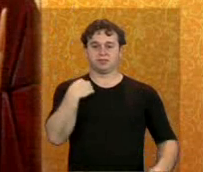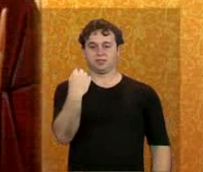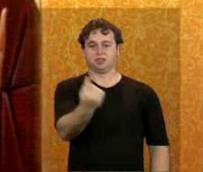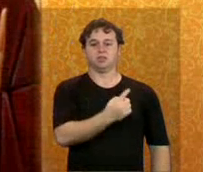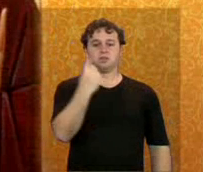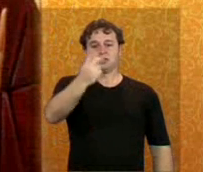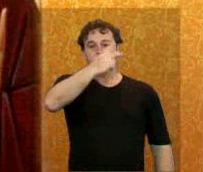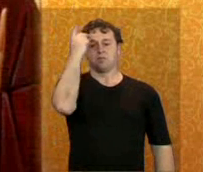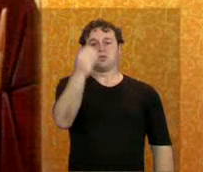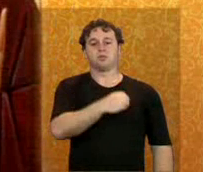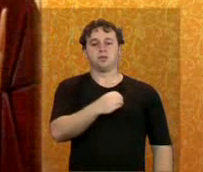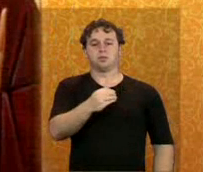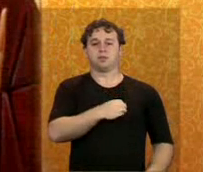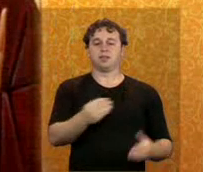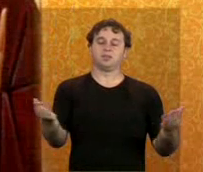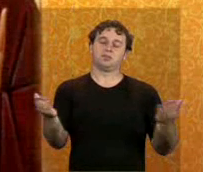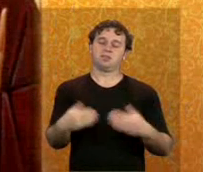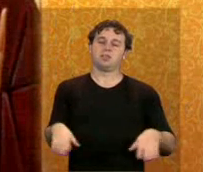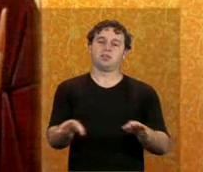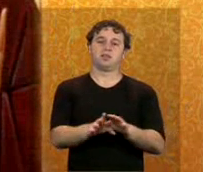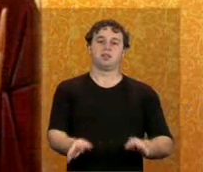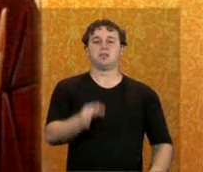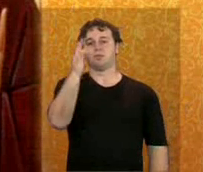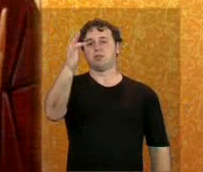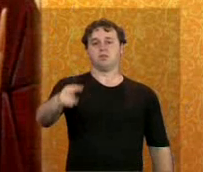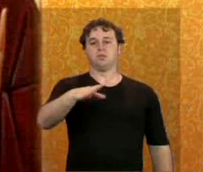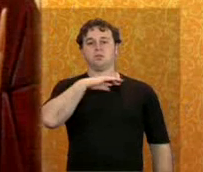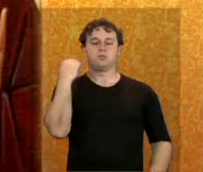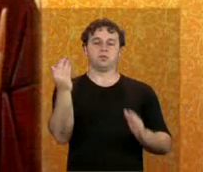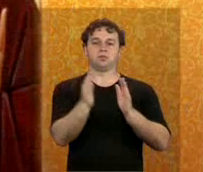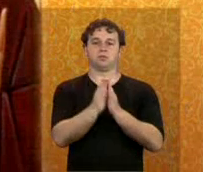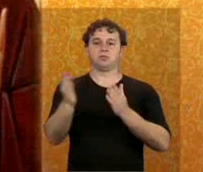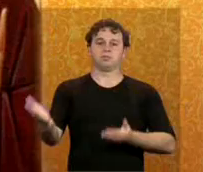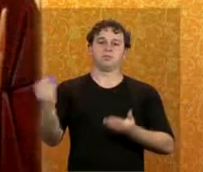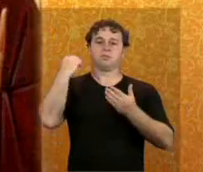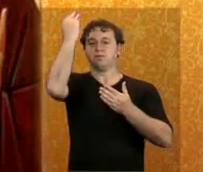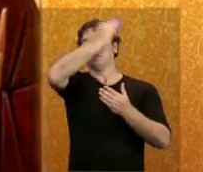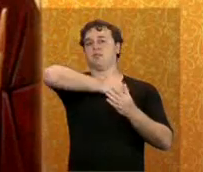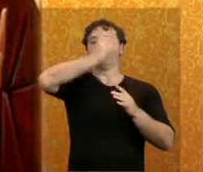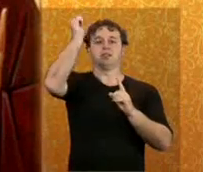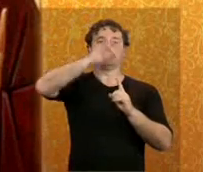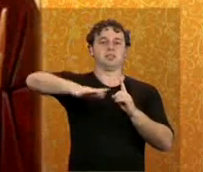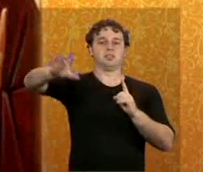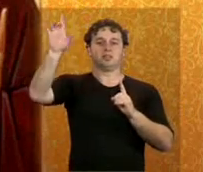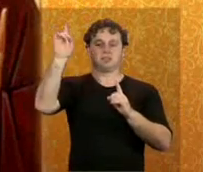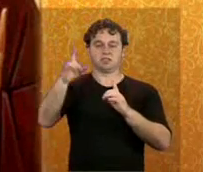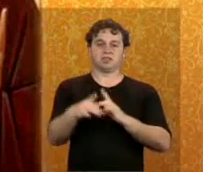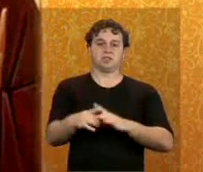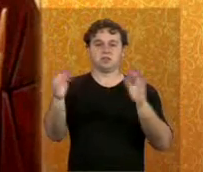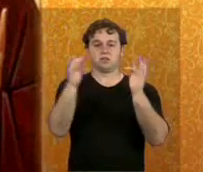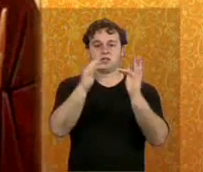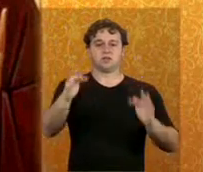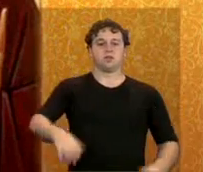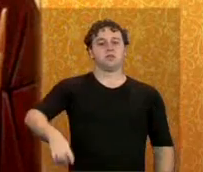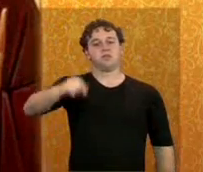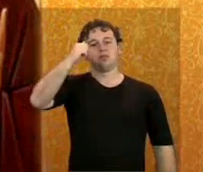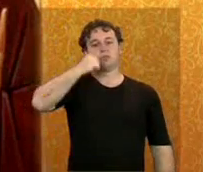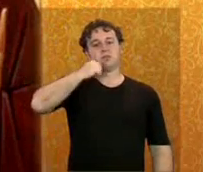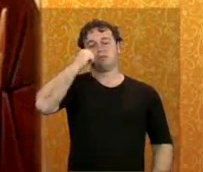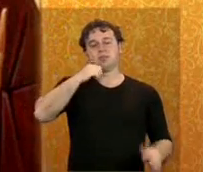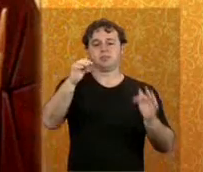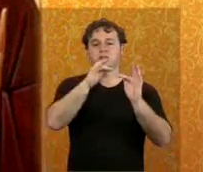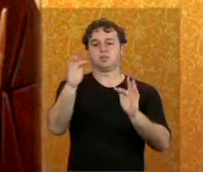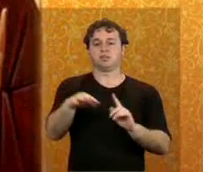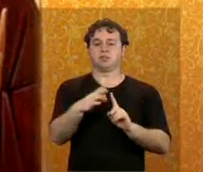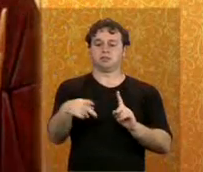Maria, Mãe de Deus, rogai por nós, pecadores, agora e na hora de nossa morte. Amém. Ave Maria, cheia de graça, o Senhor é